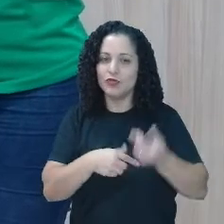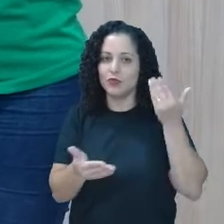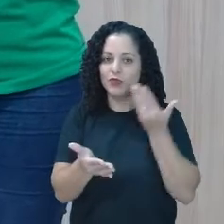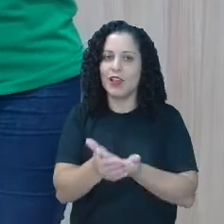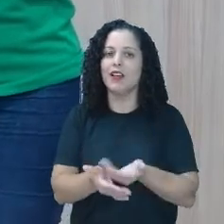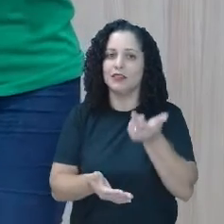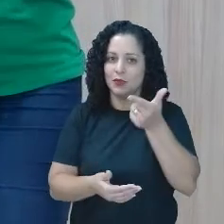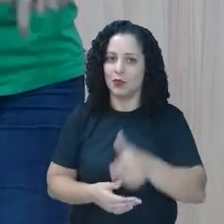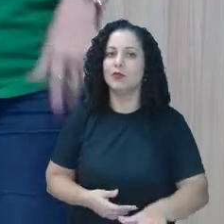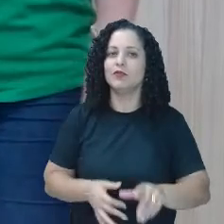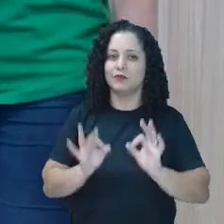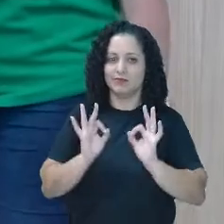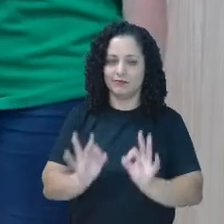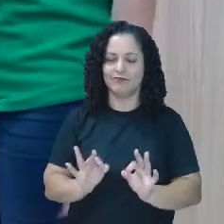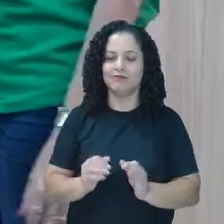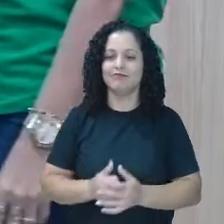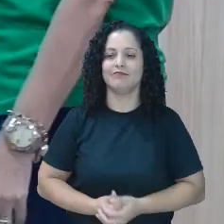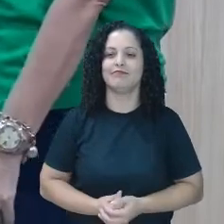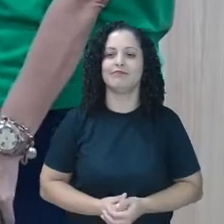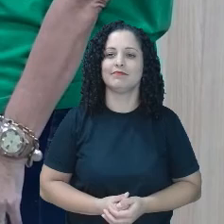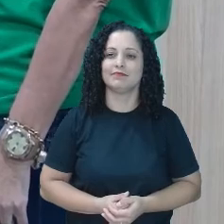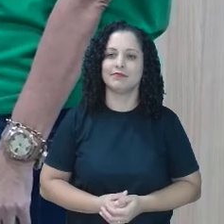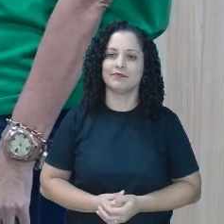com o debate regrado.